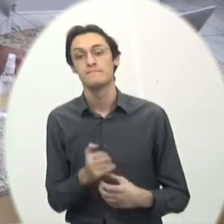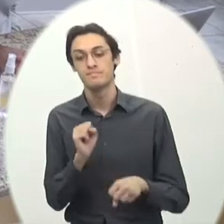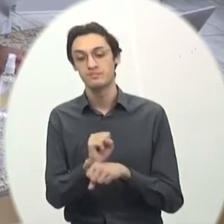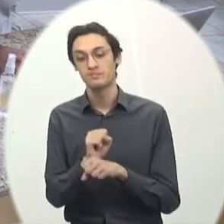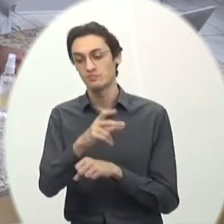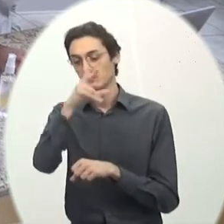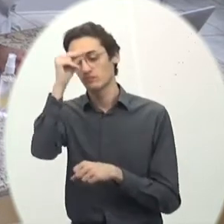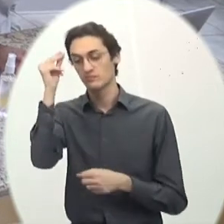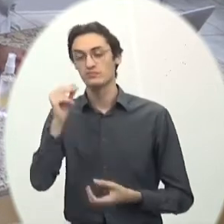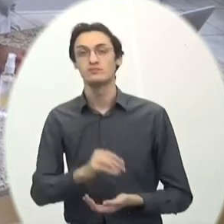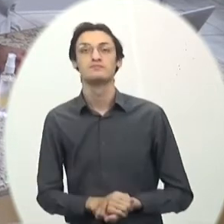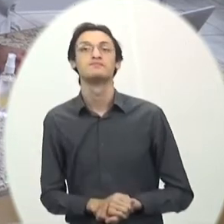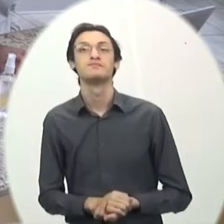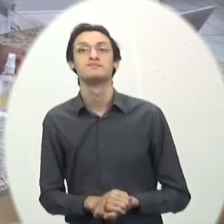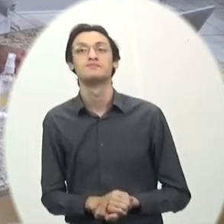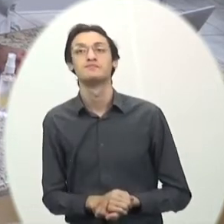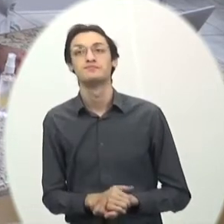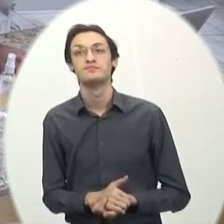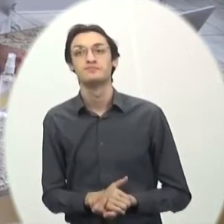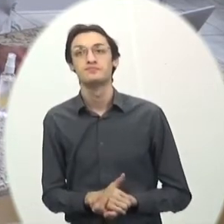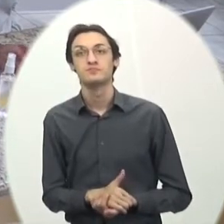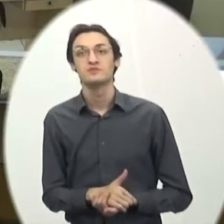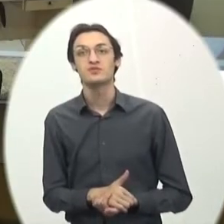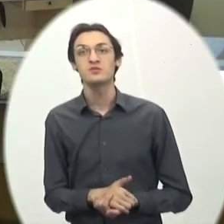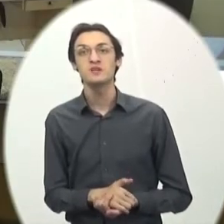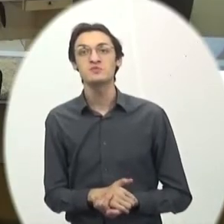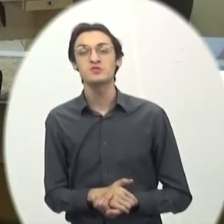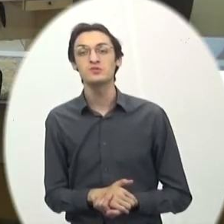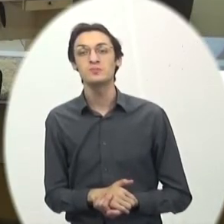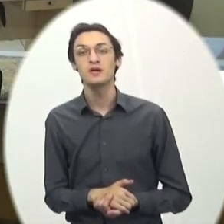as informações. Tá bom.